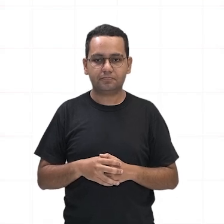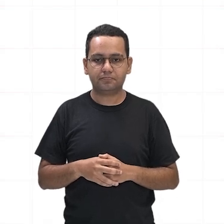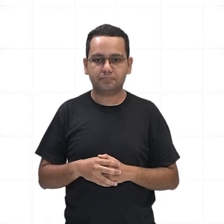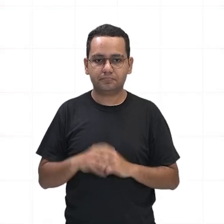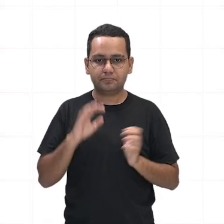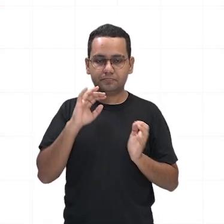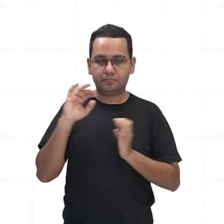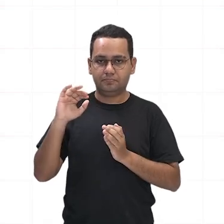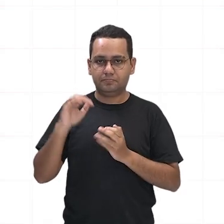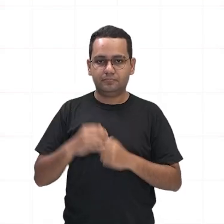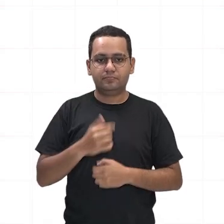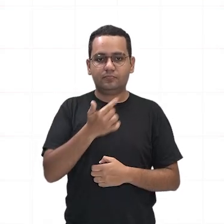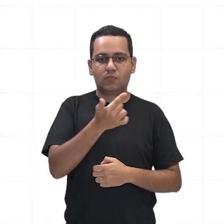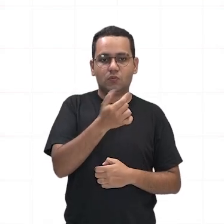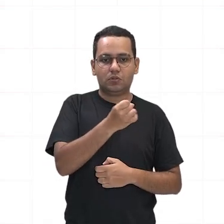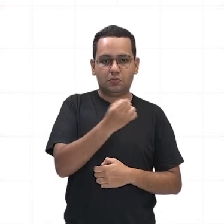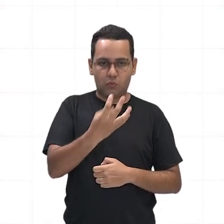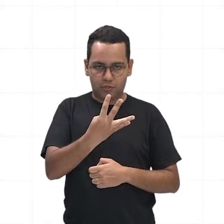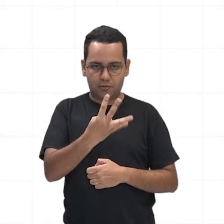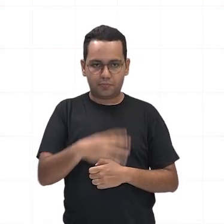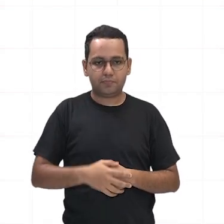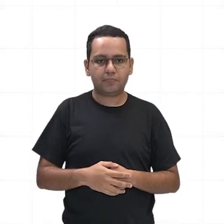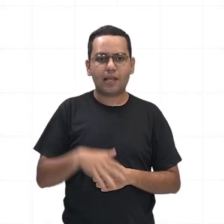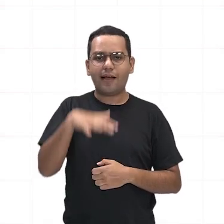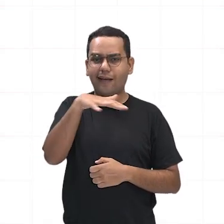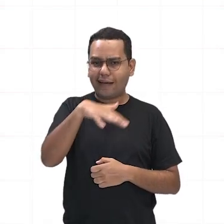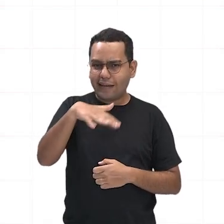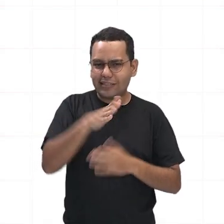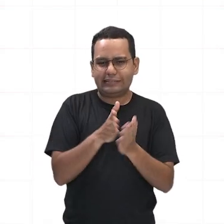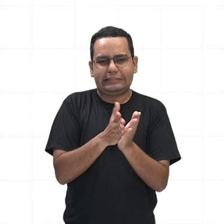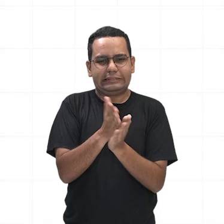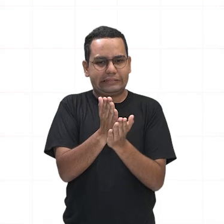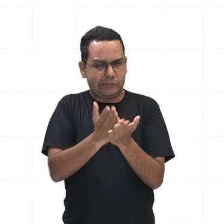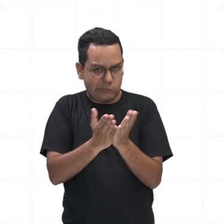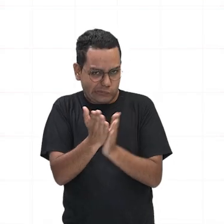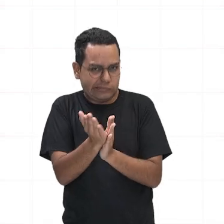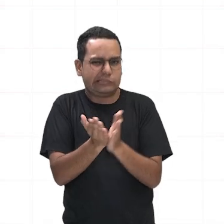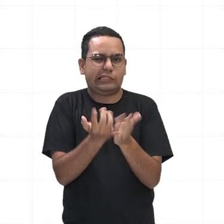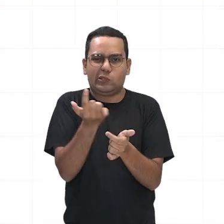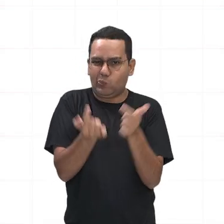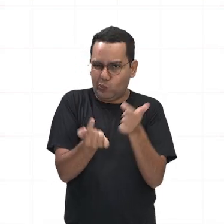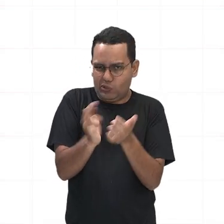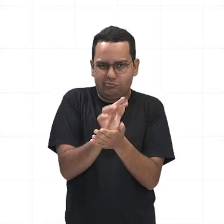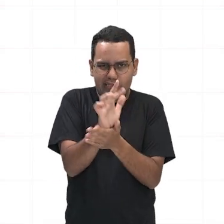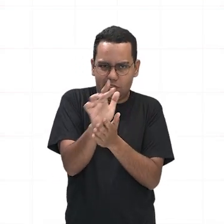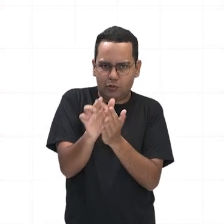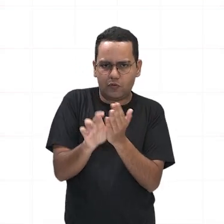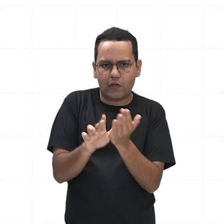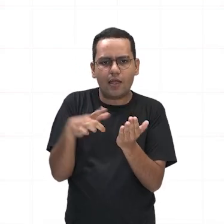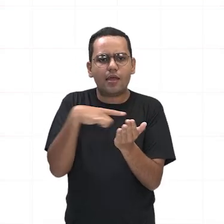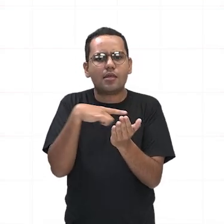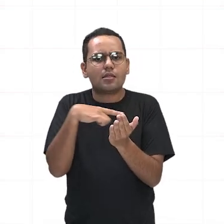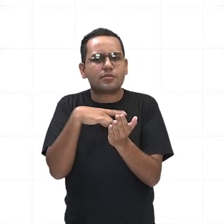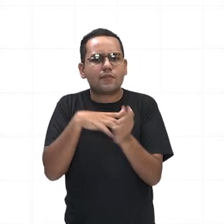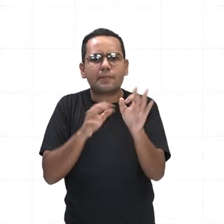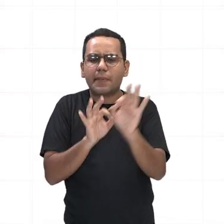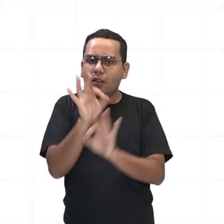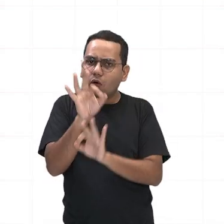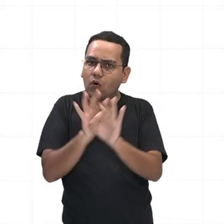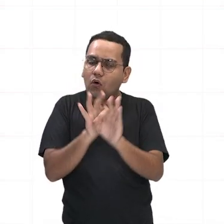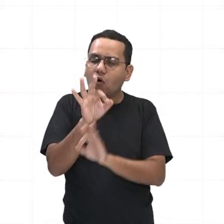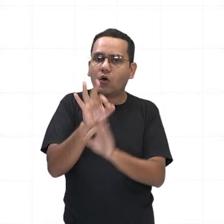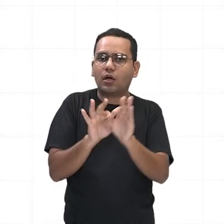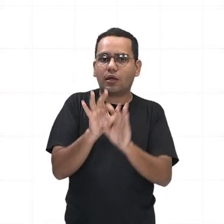em 284, a situação de instabilidade começou a tentar ser solucionada, então, aí